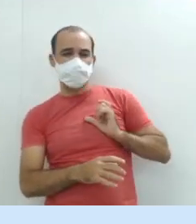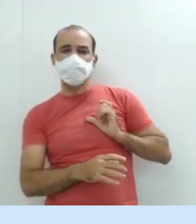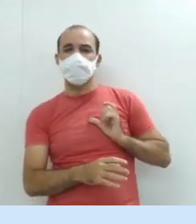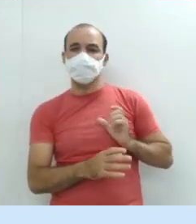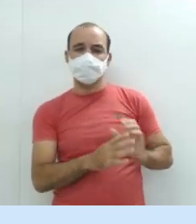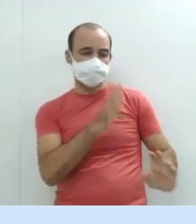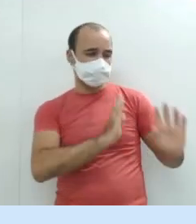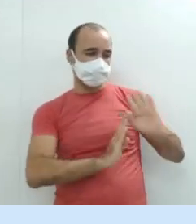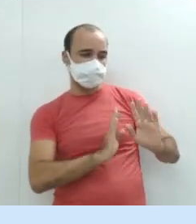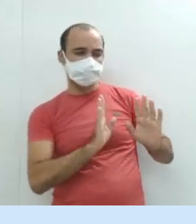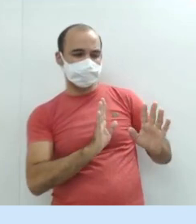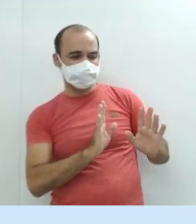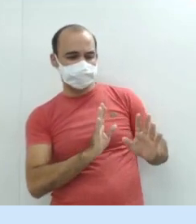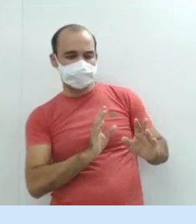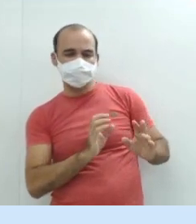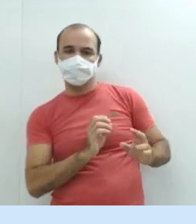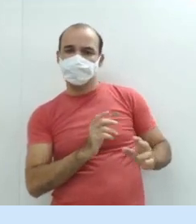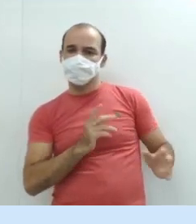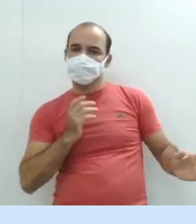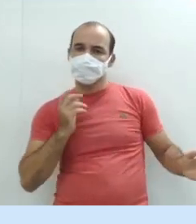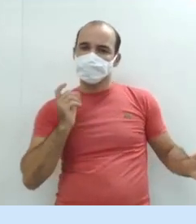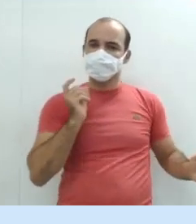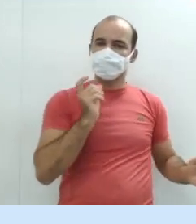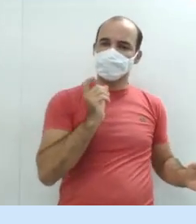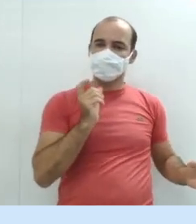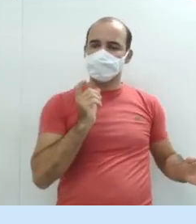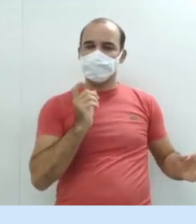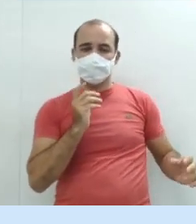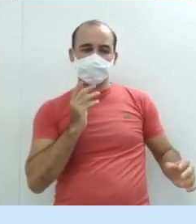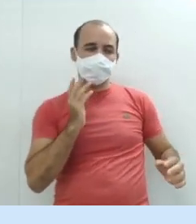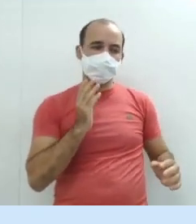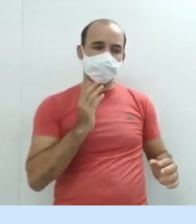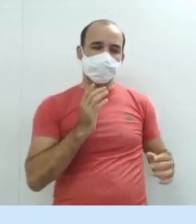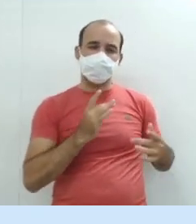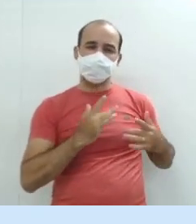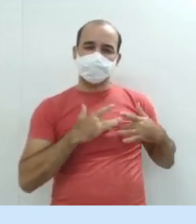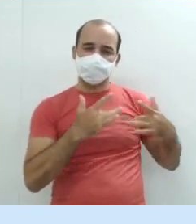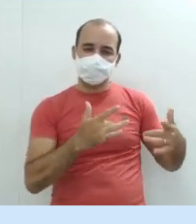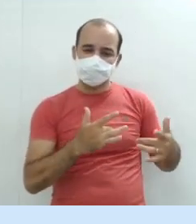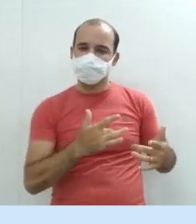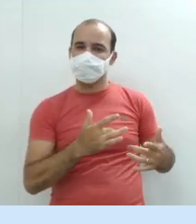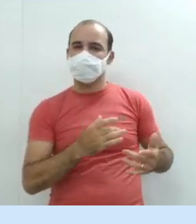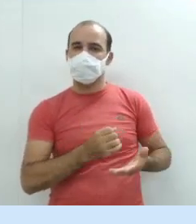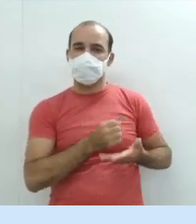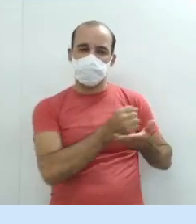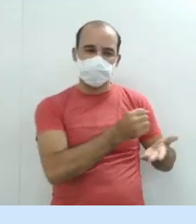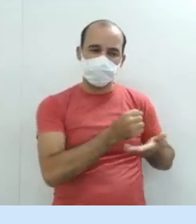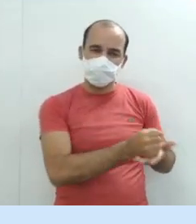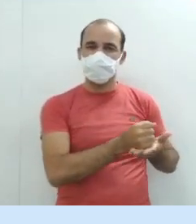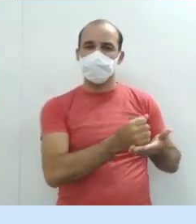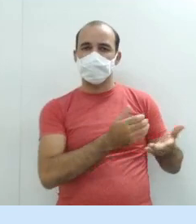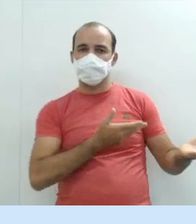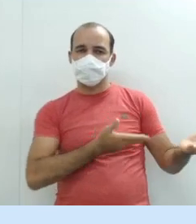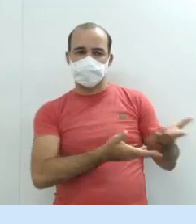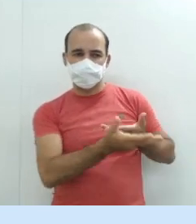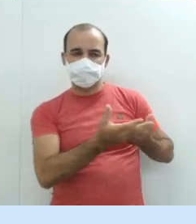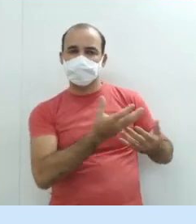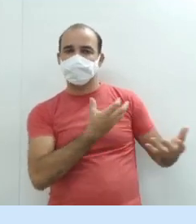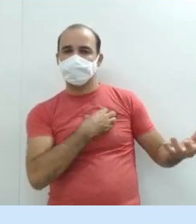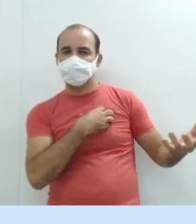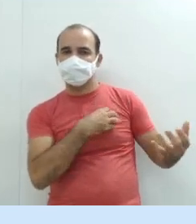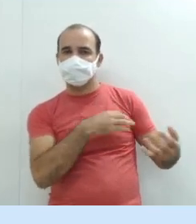desenvolver, ajude aquela pessoa a ser melhor. Então o indivíduo, a pessoa que cresce, que desenvolve